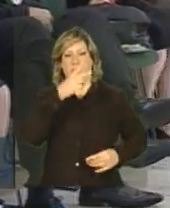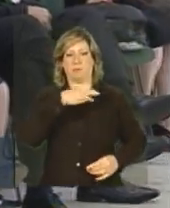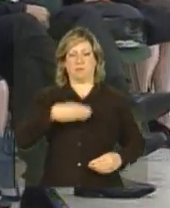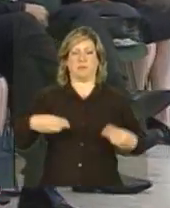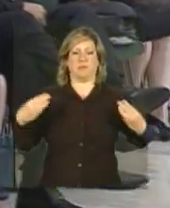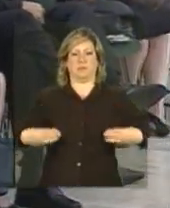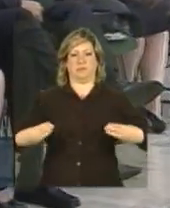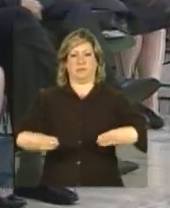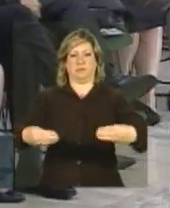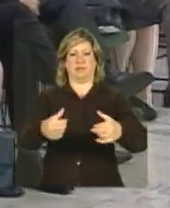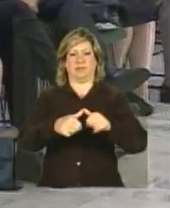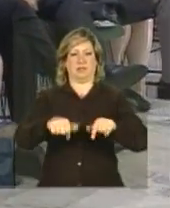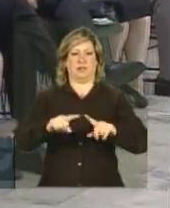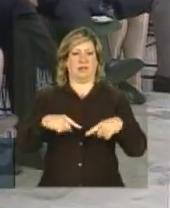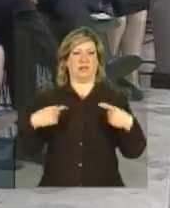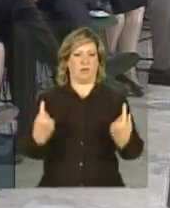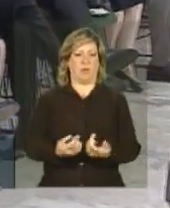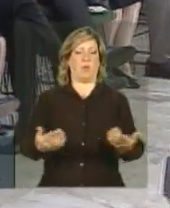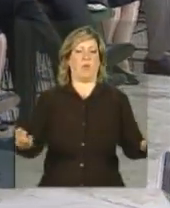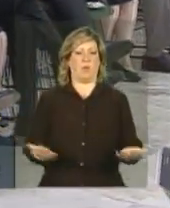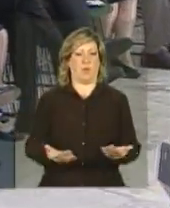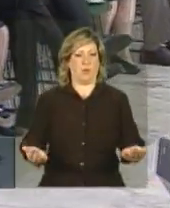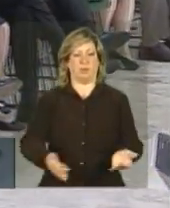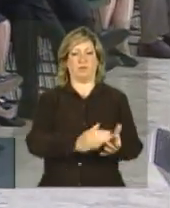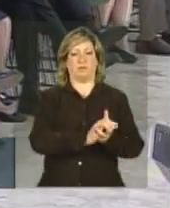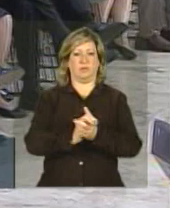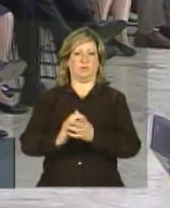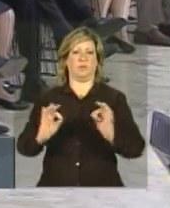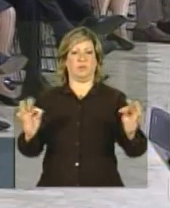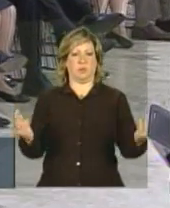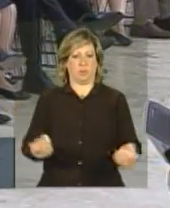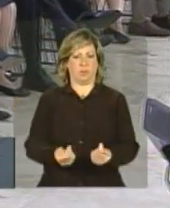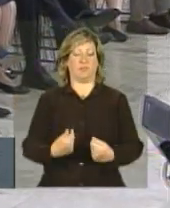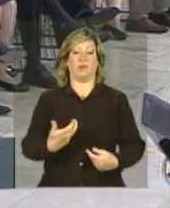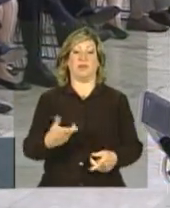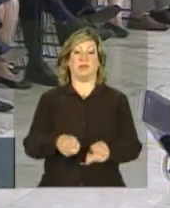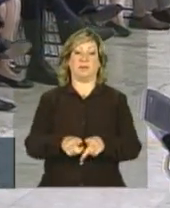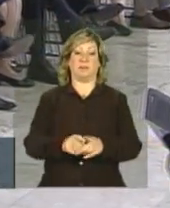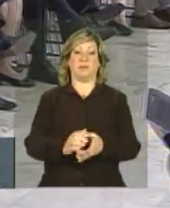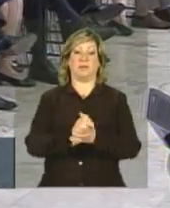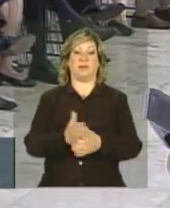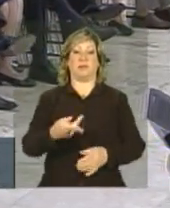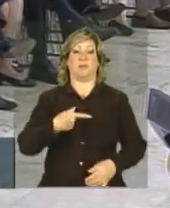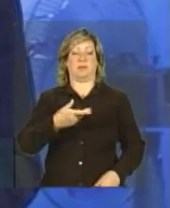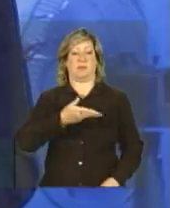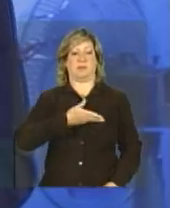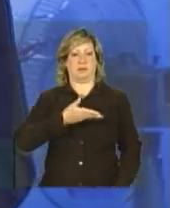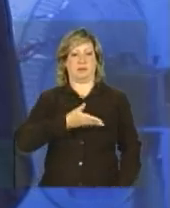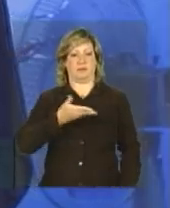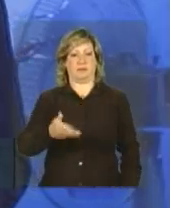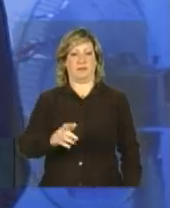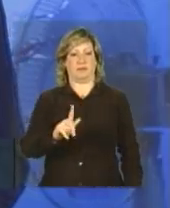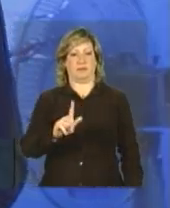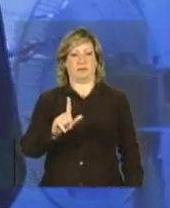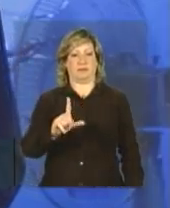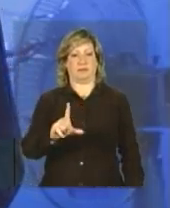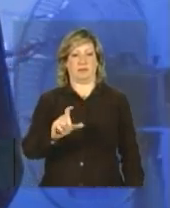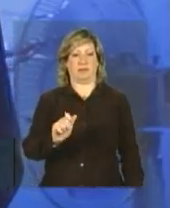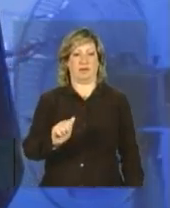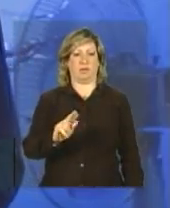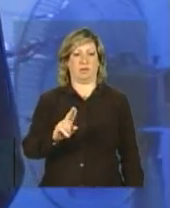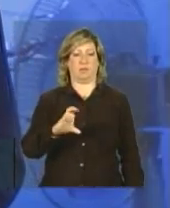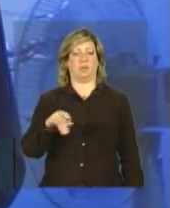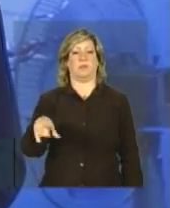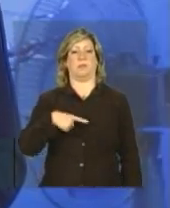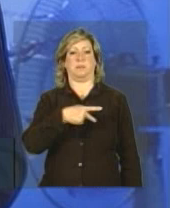e o general Zé Lito, chefe do Gabinete de Segurança Nacional. Queria saudar meu companheiro e amigo Gláucio Oliva, presidente do